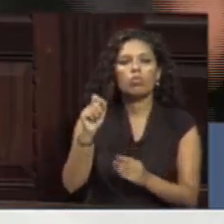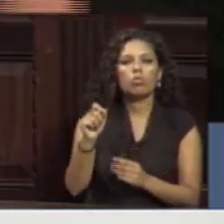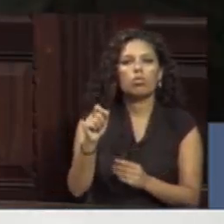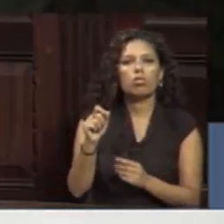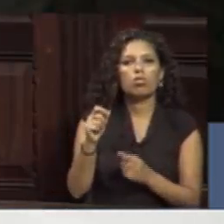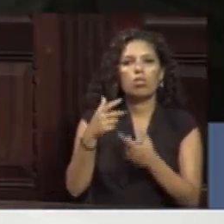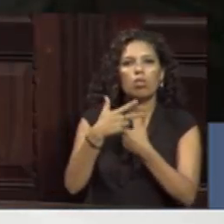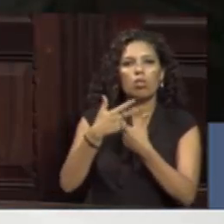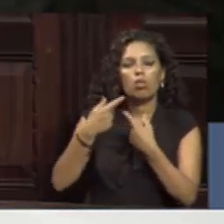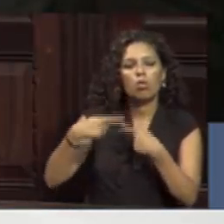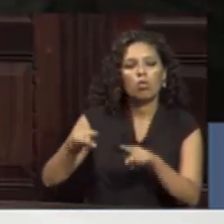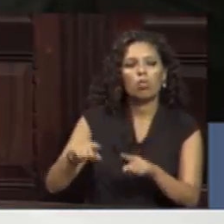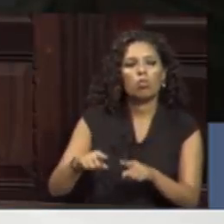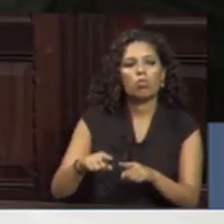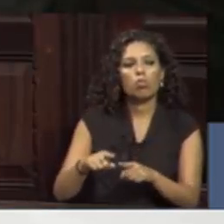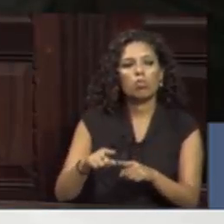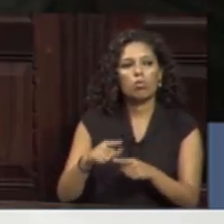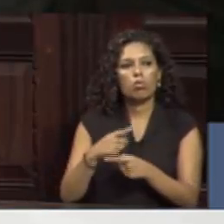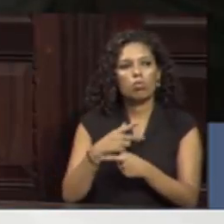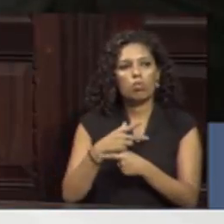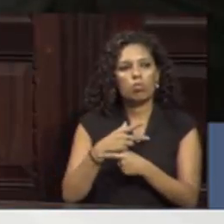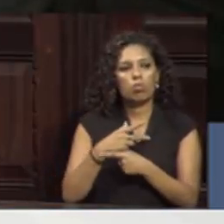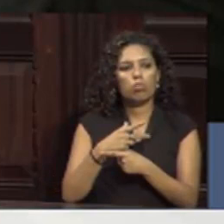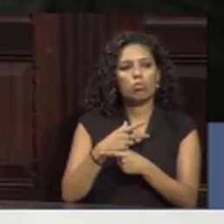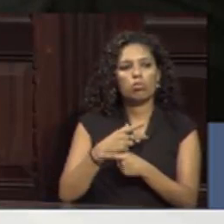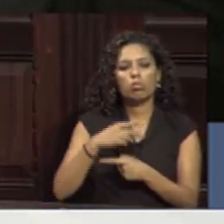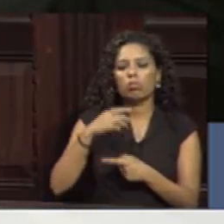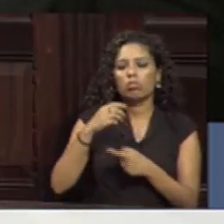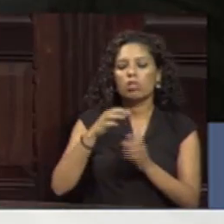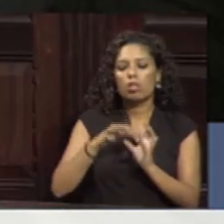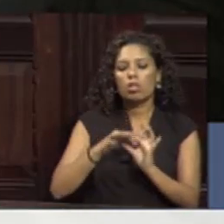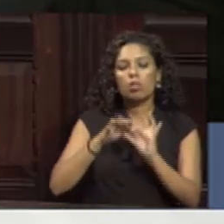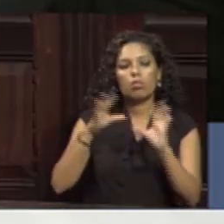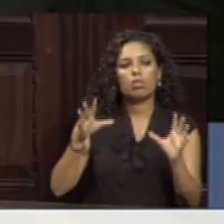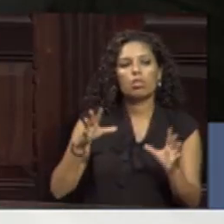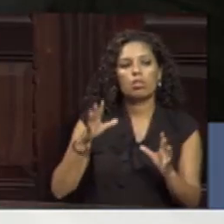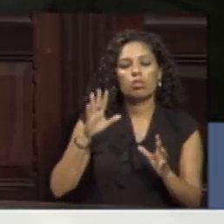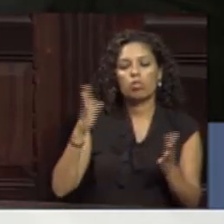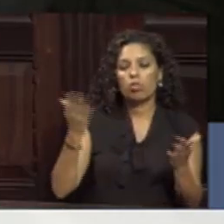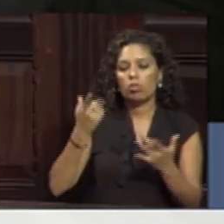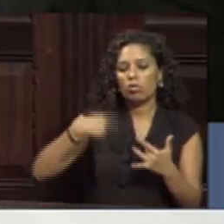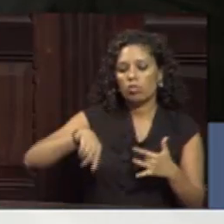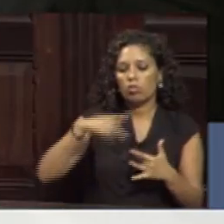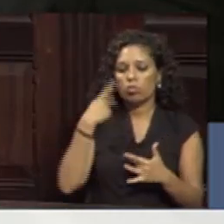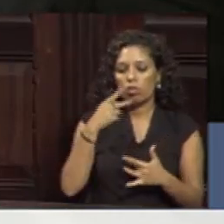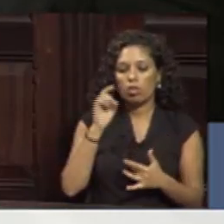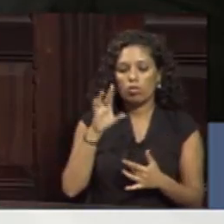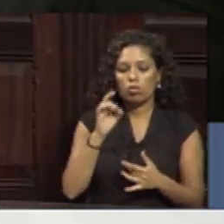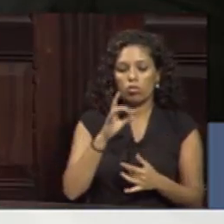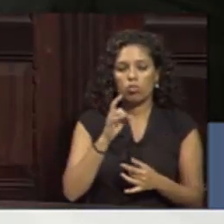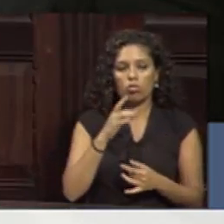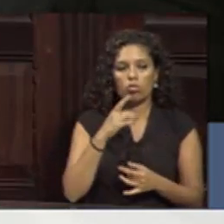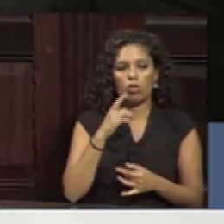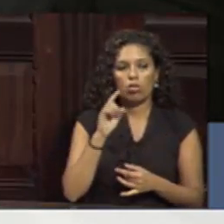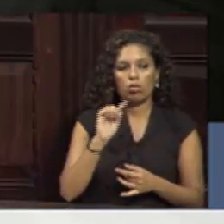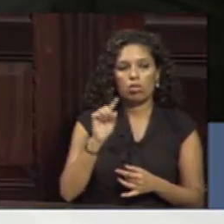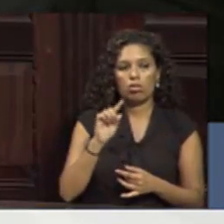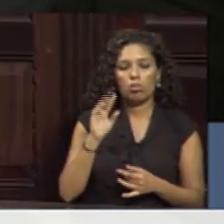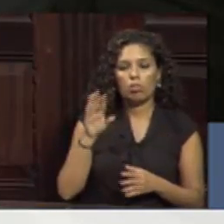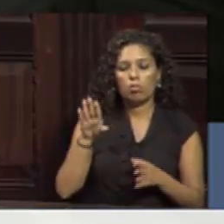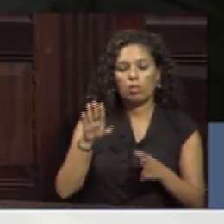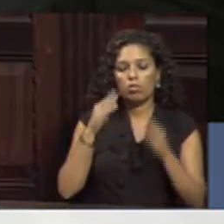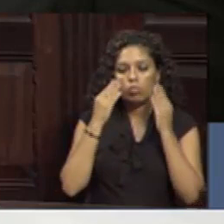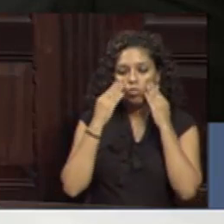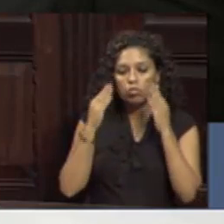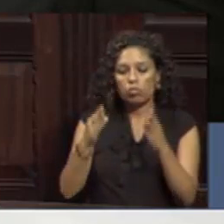para reconhecer o seu valor, mas também para externar à sua família e à família do